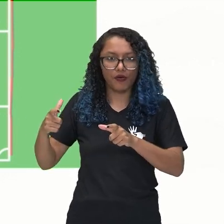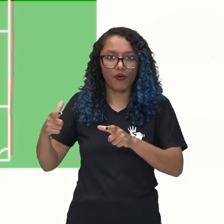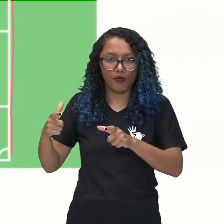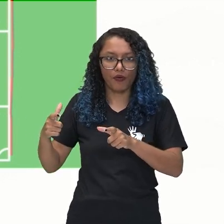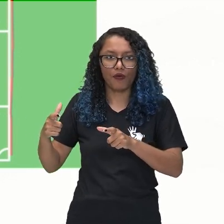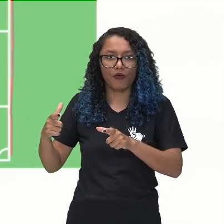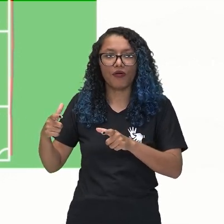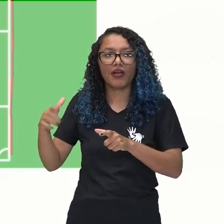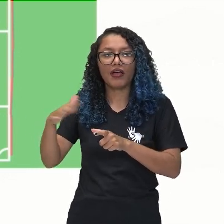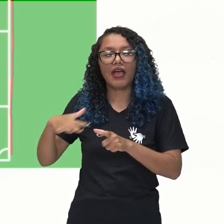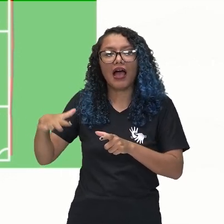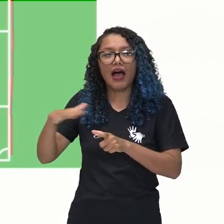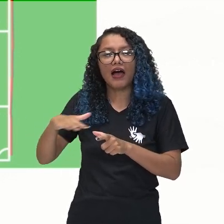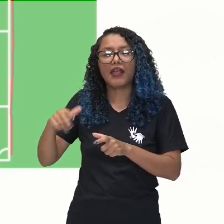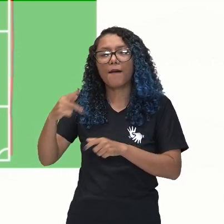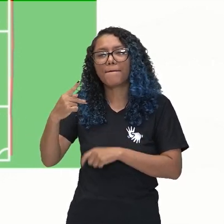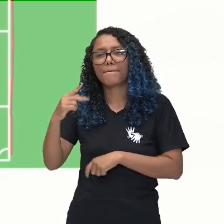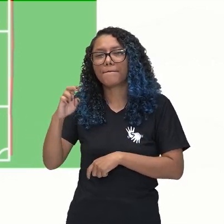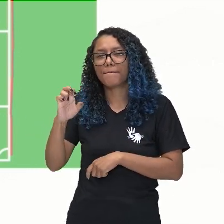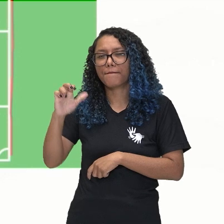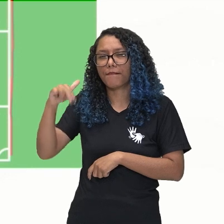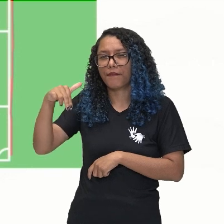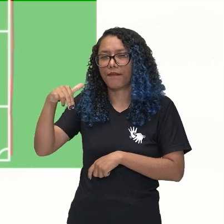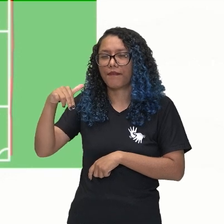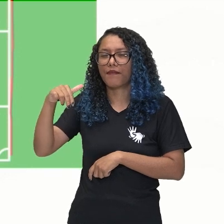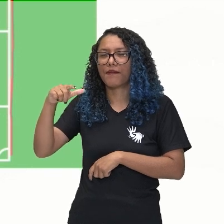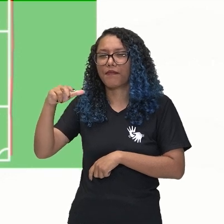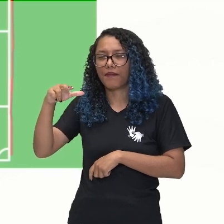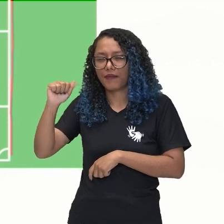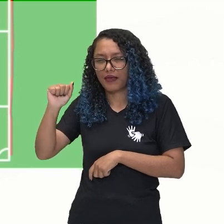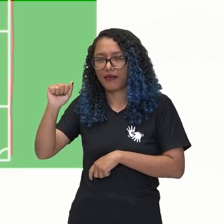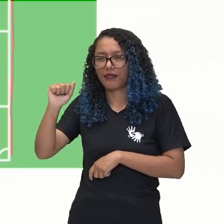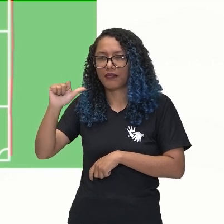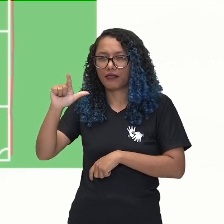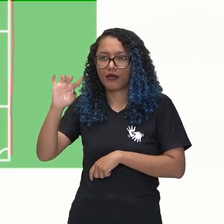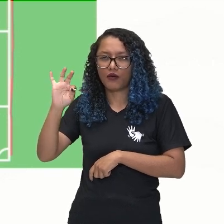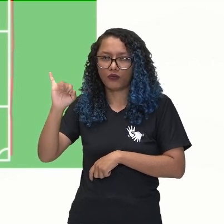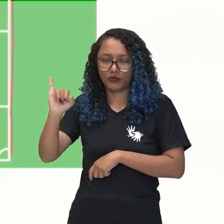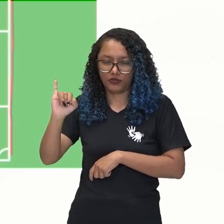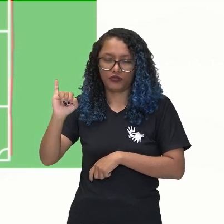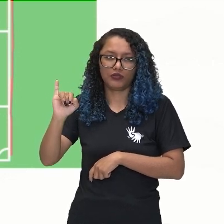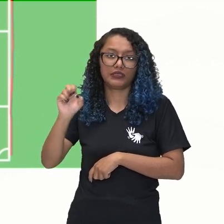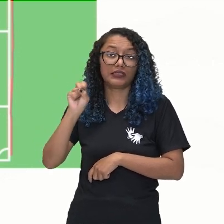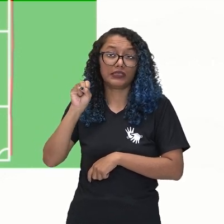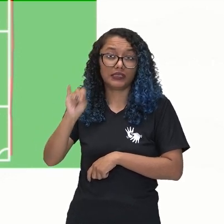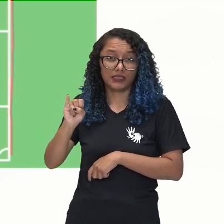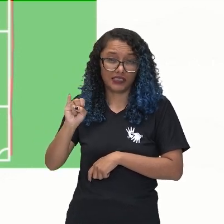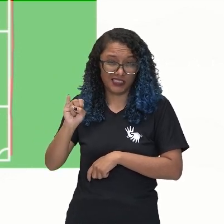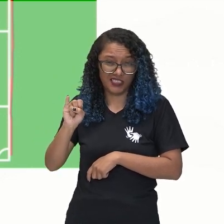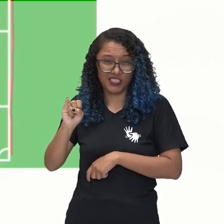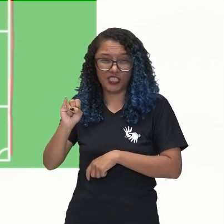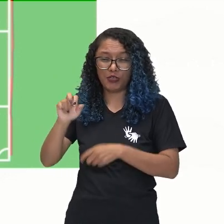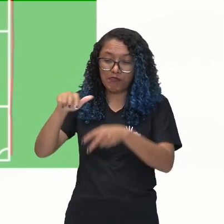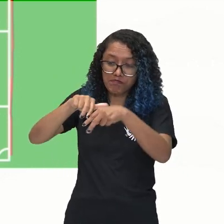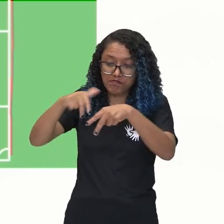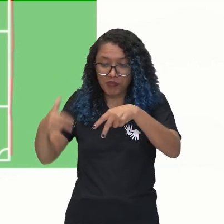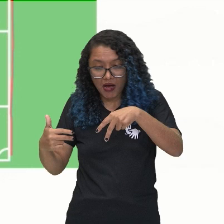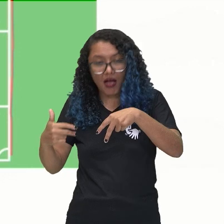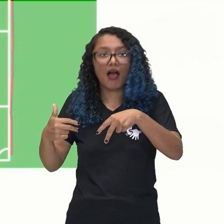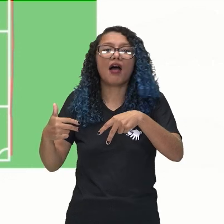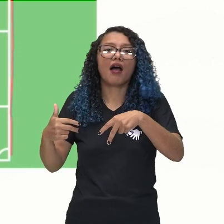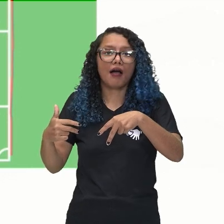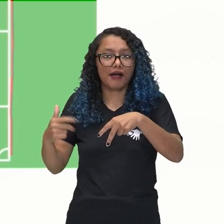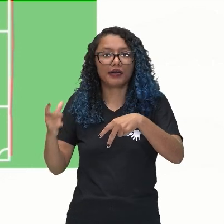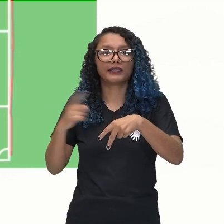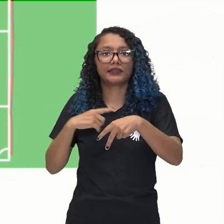de pênalti. Então é o ponto onde, caso ocorram penalidades máximas, vai ser